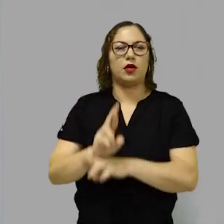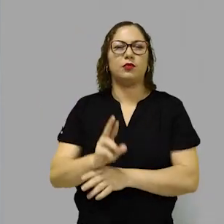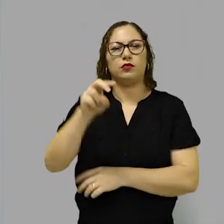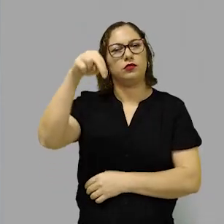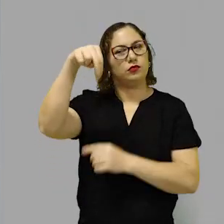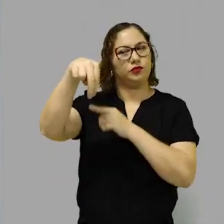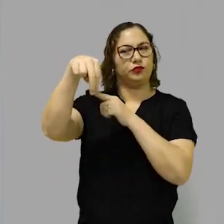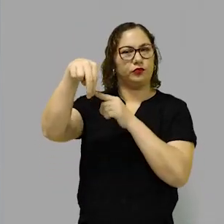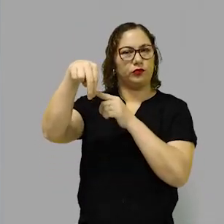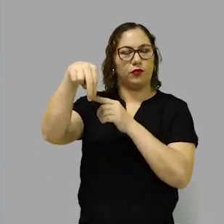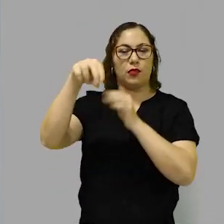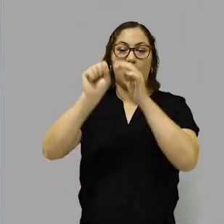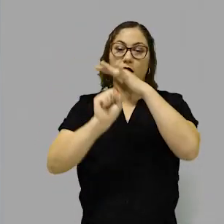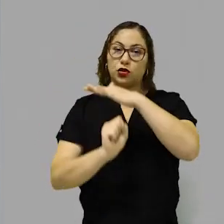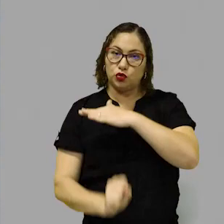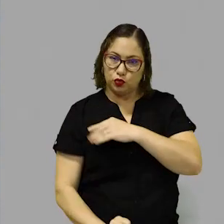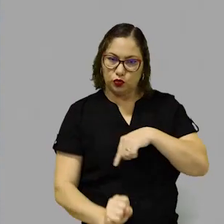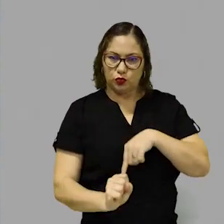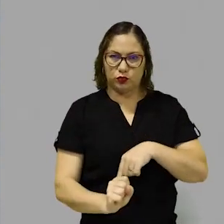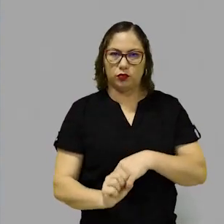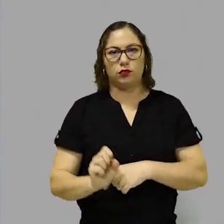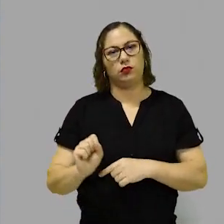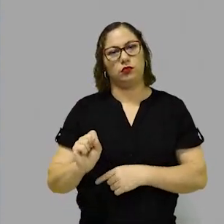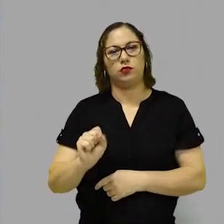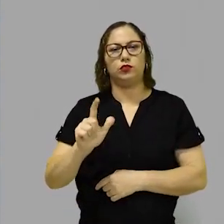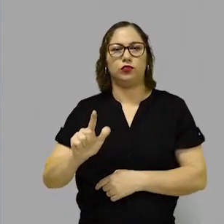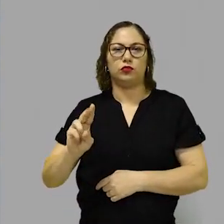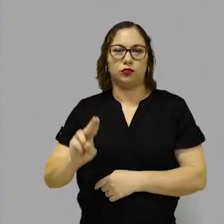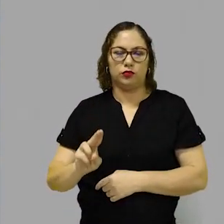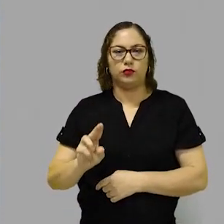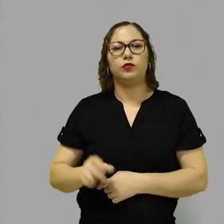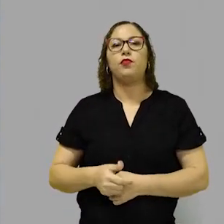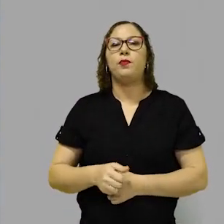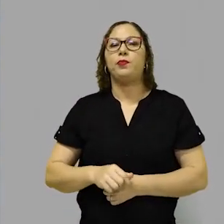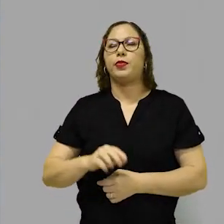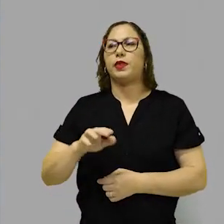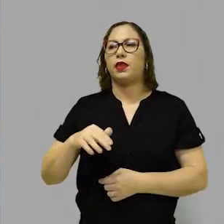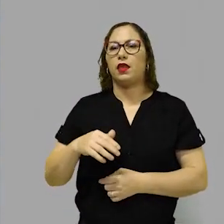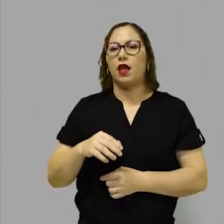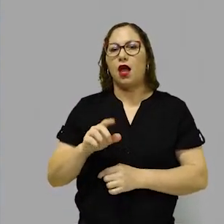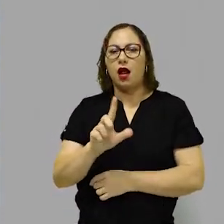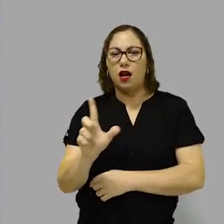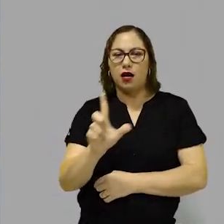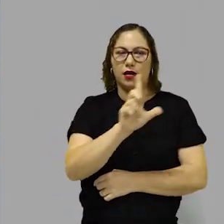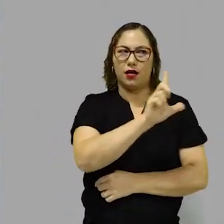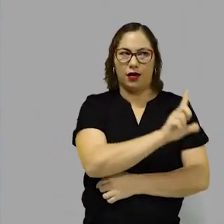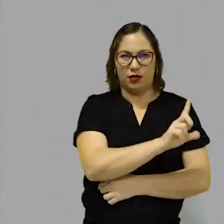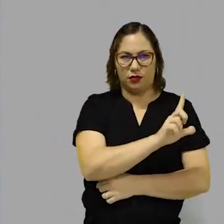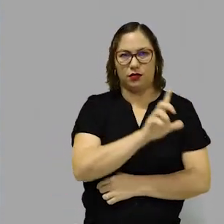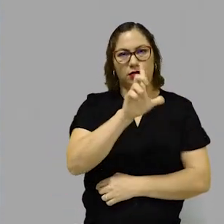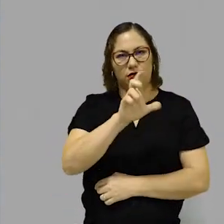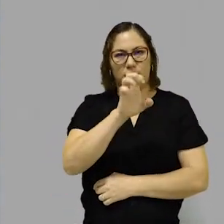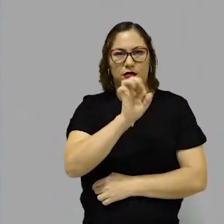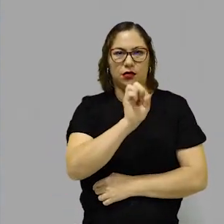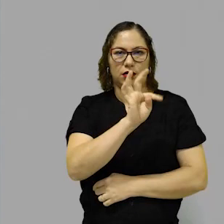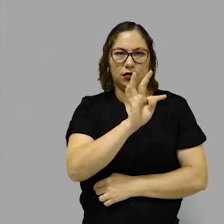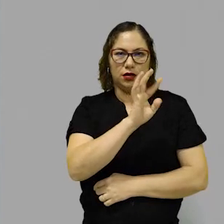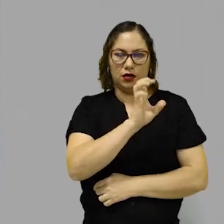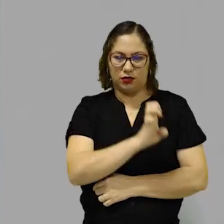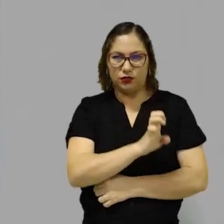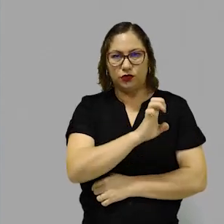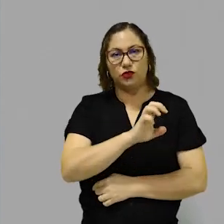sul, letra S, leste, representado pela letra E ou L, e